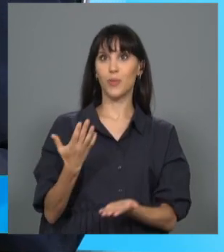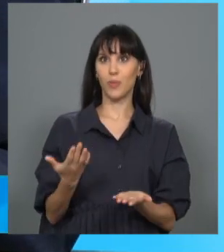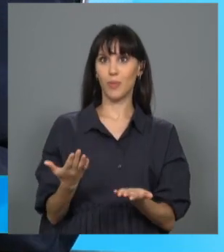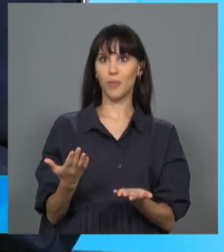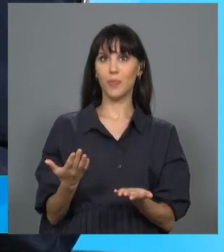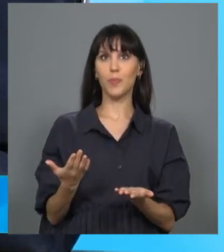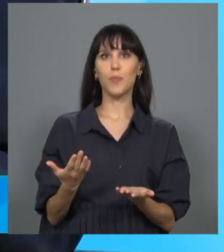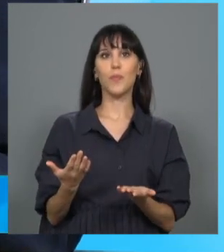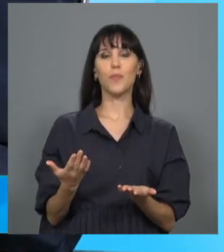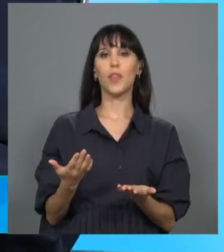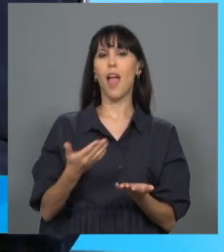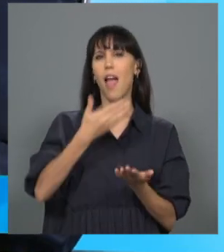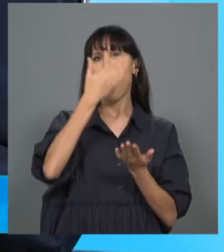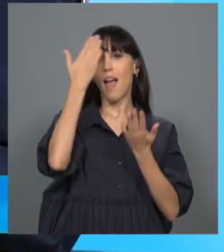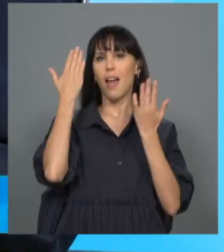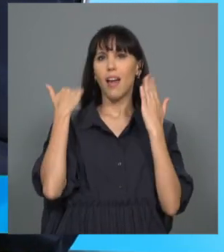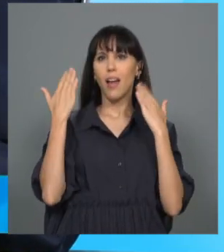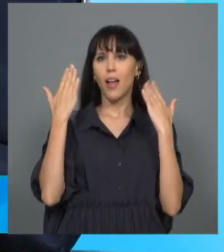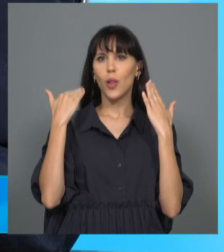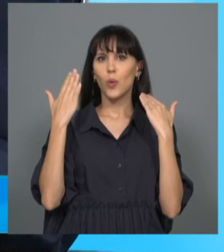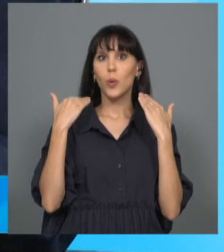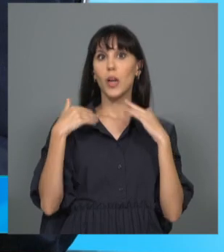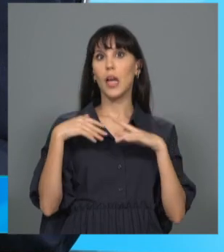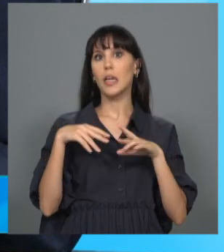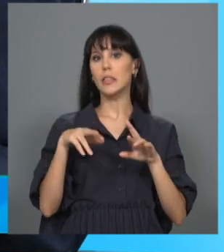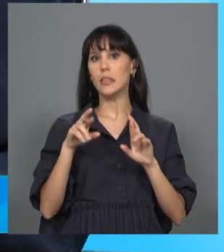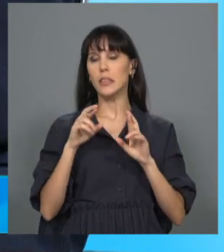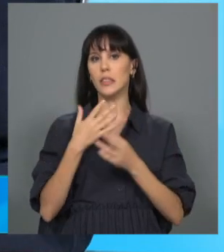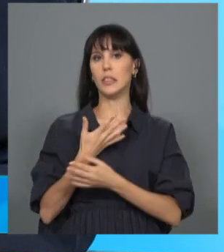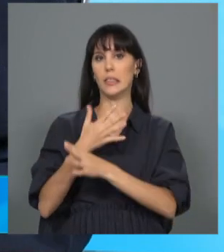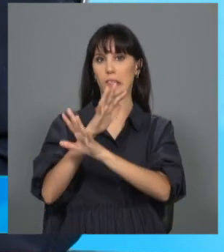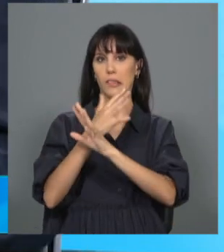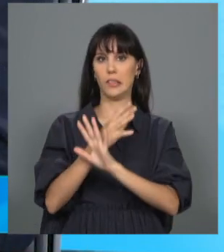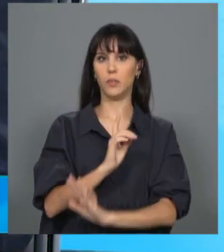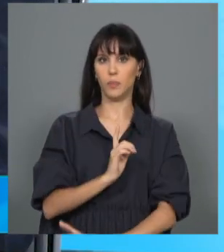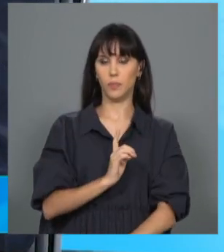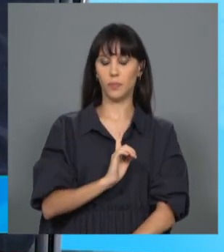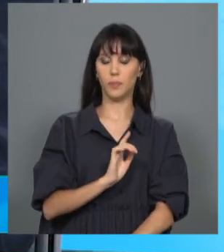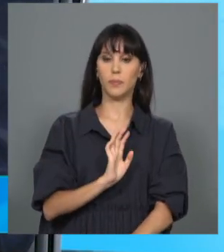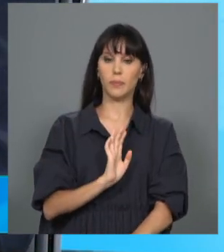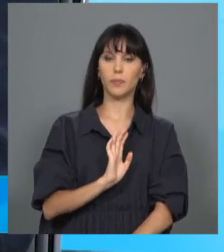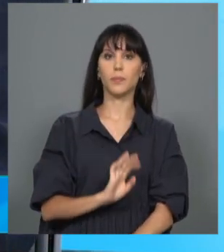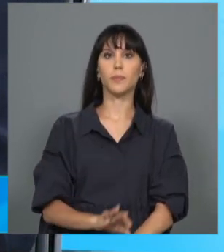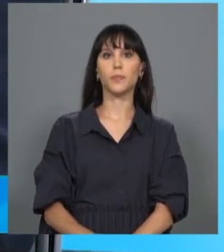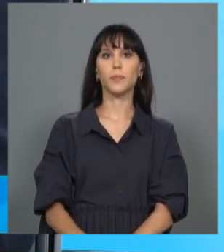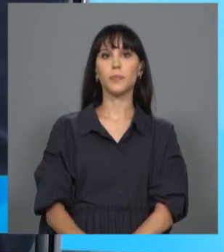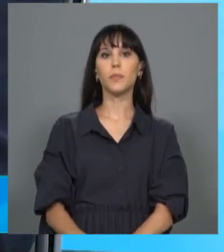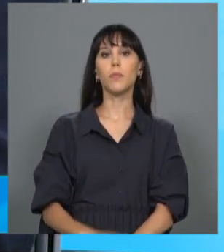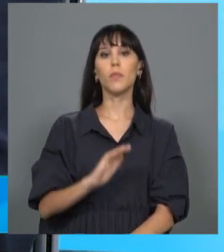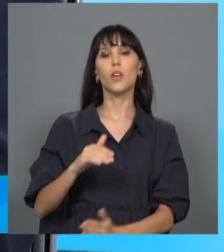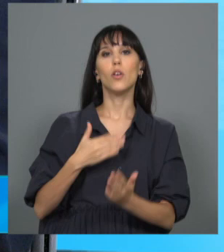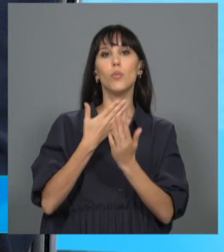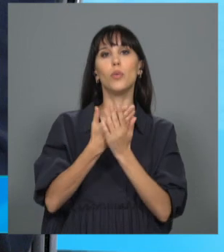mergulhados no calor, oxalá não em incêndios, eu proporia